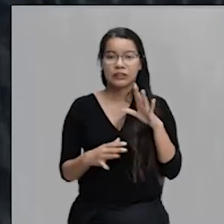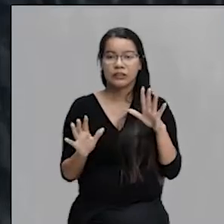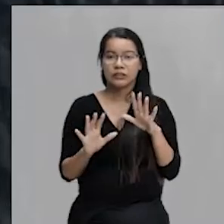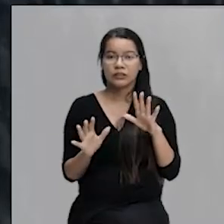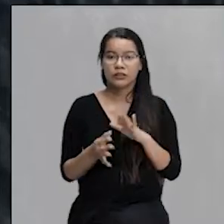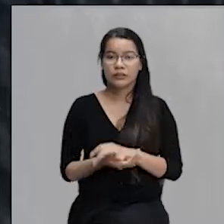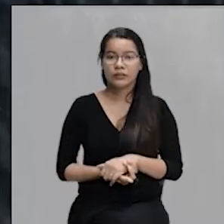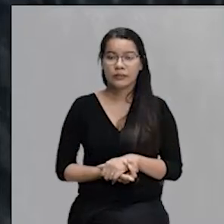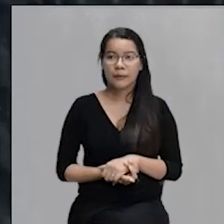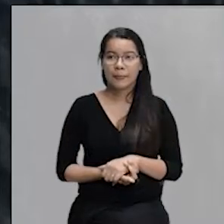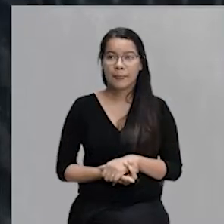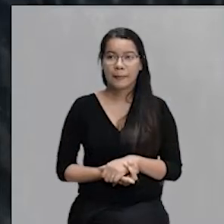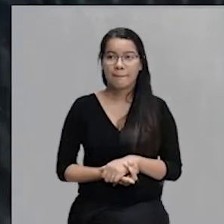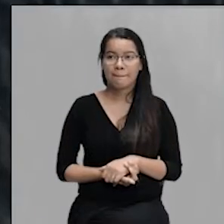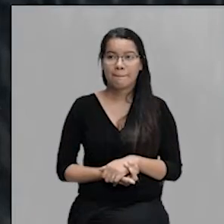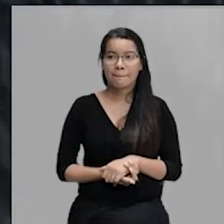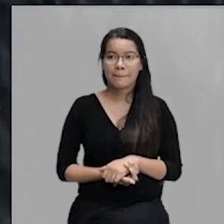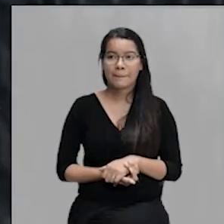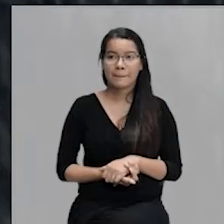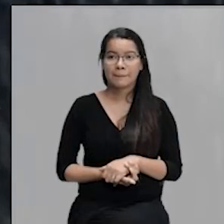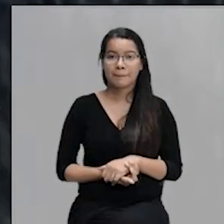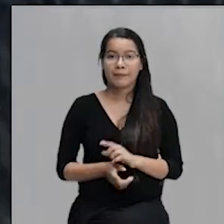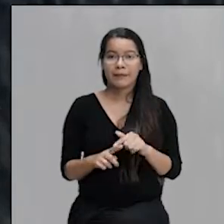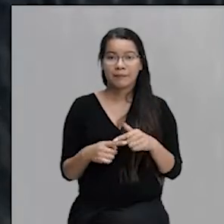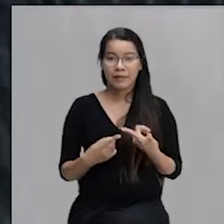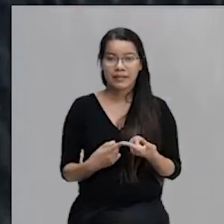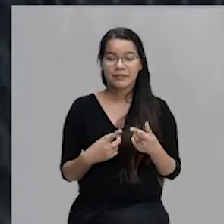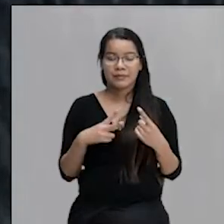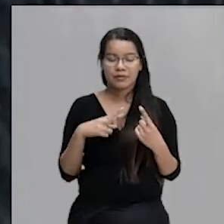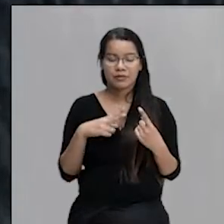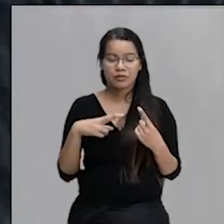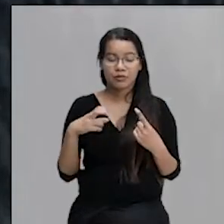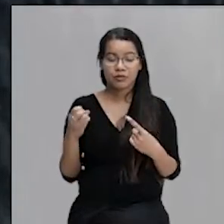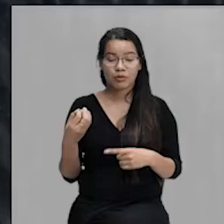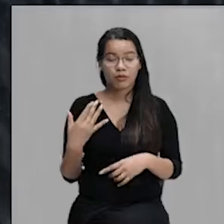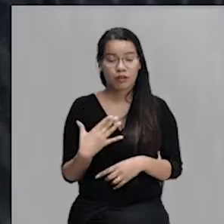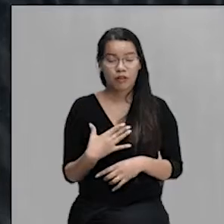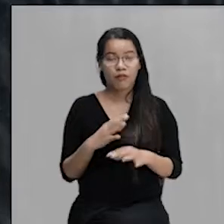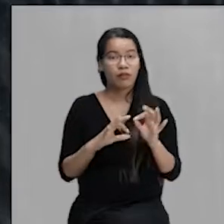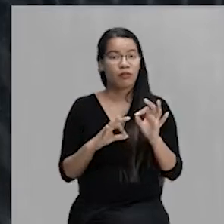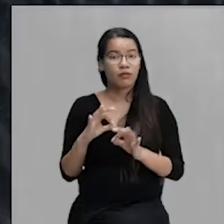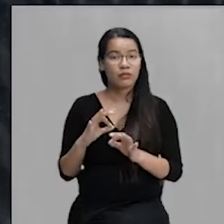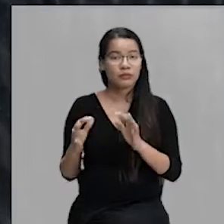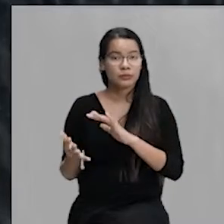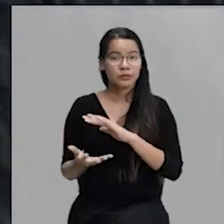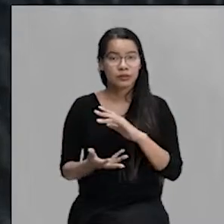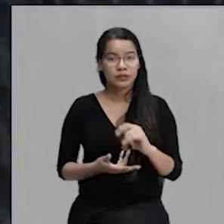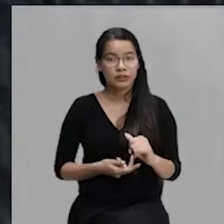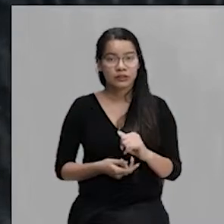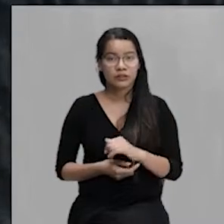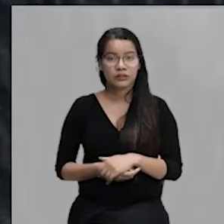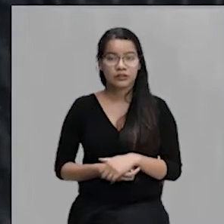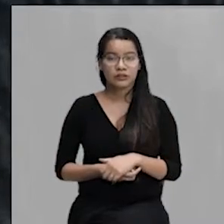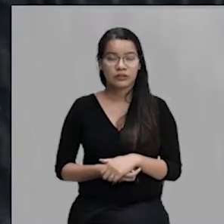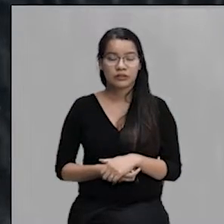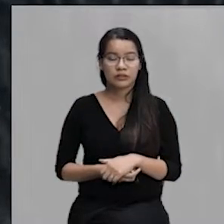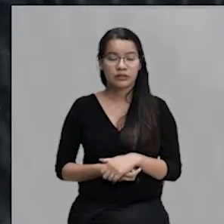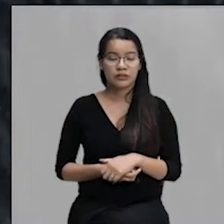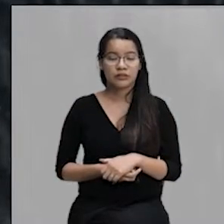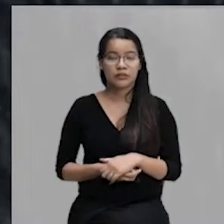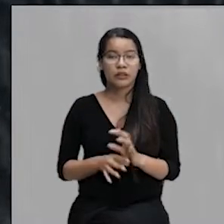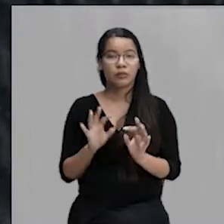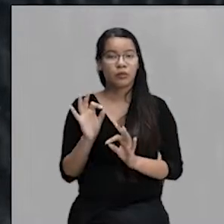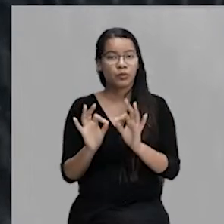é mais a perspectiva da bipolarização do mundo, mas a perspectiva de uma nova ordem mundial, dessa reconfiguração do